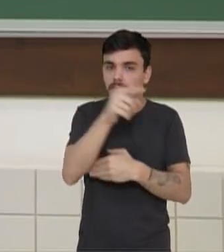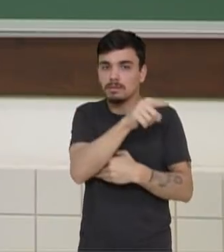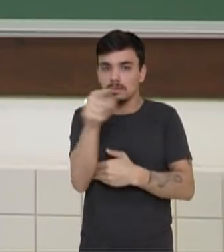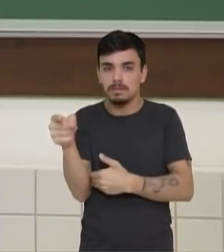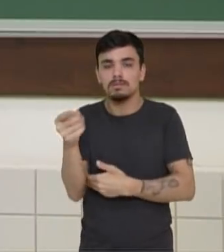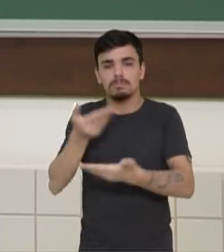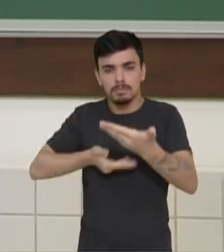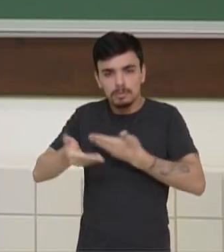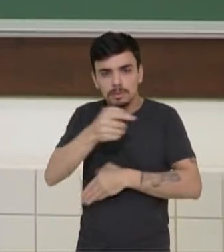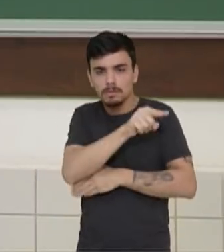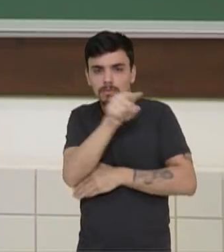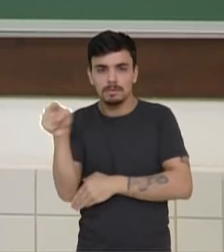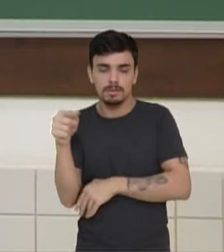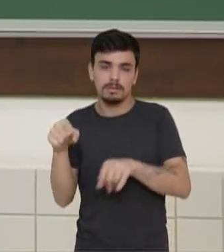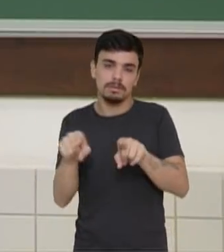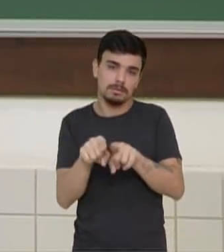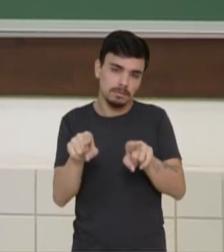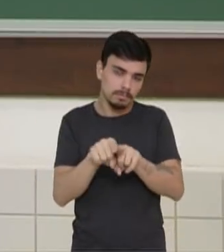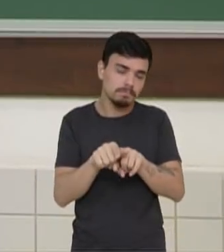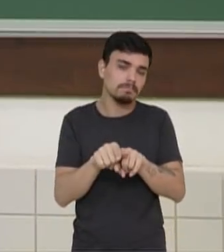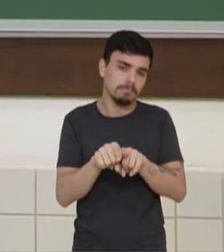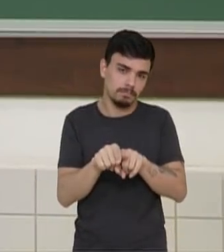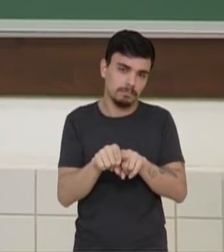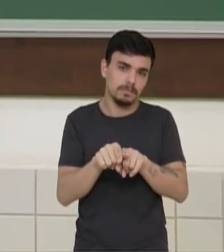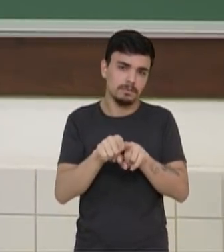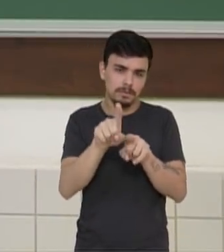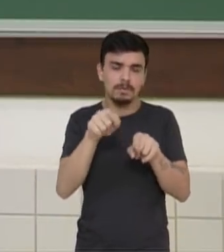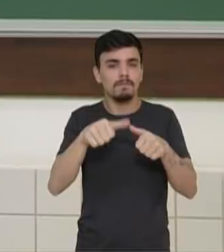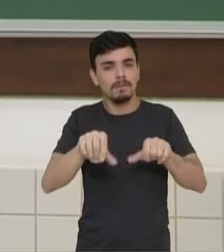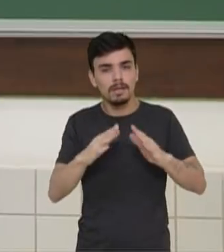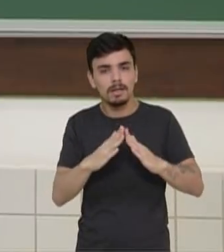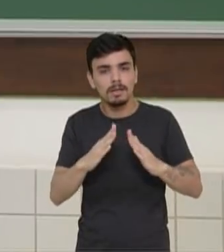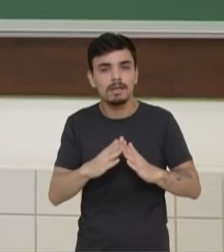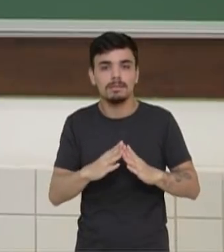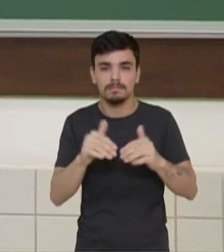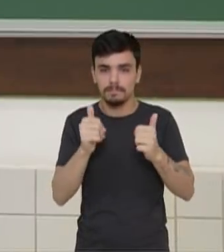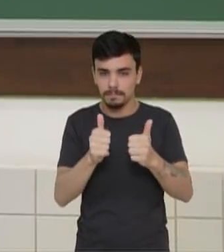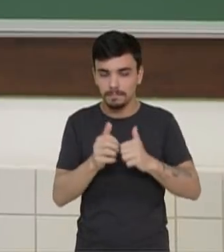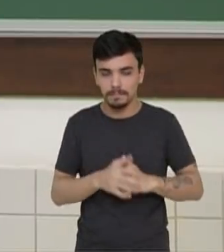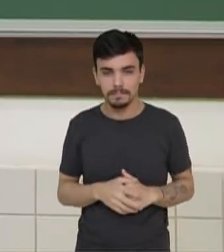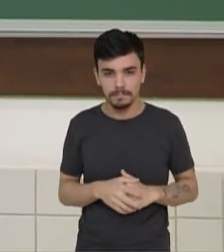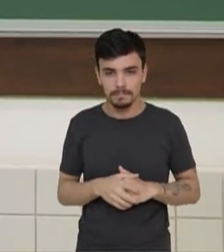imensamente a participação de todos vocês e fiquem em casa se puderem.